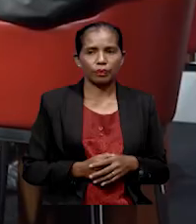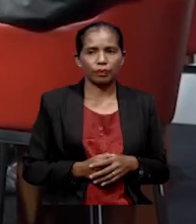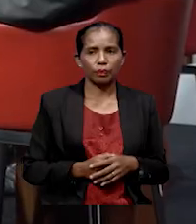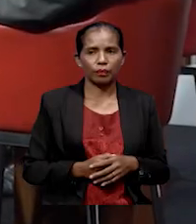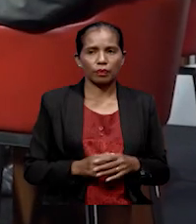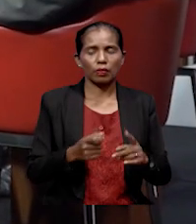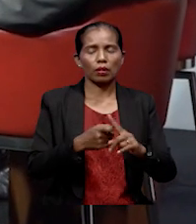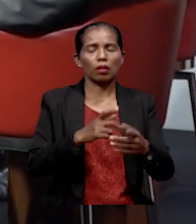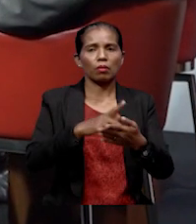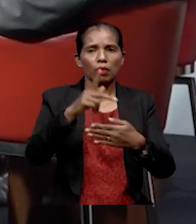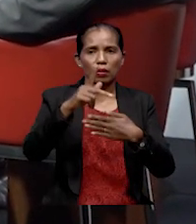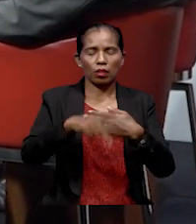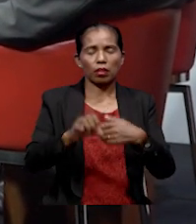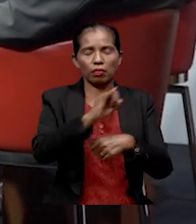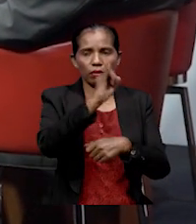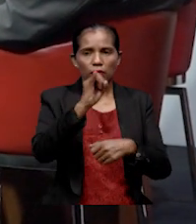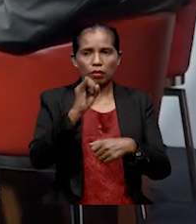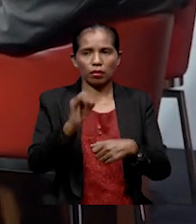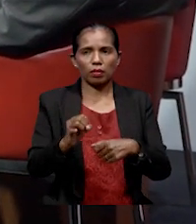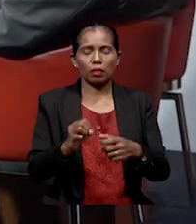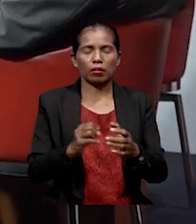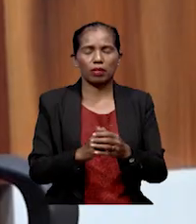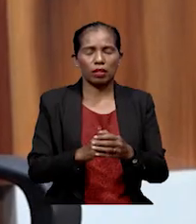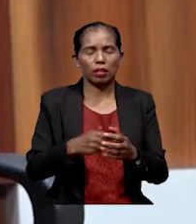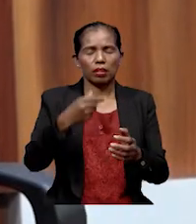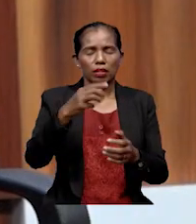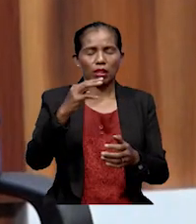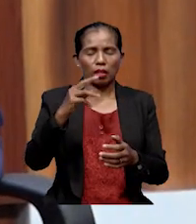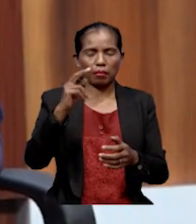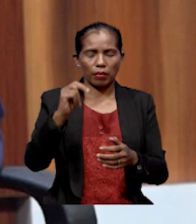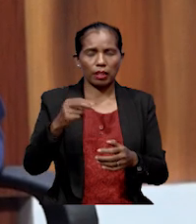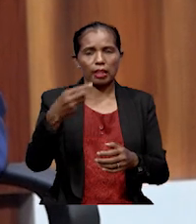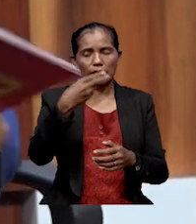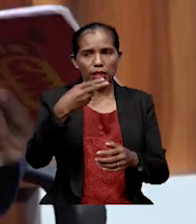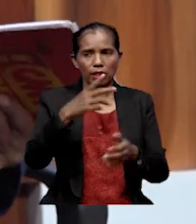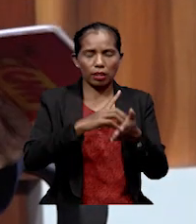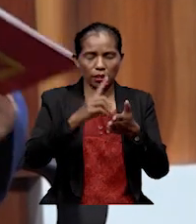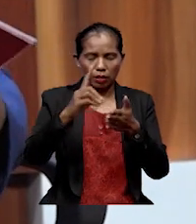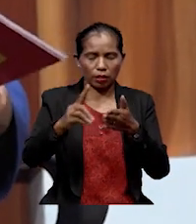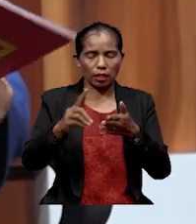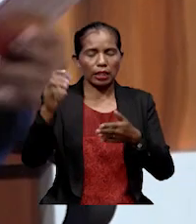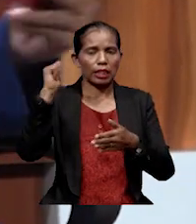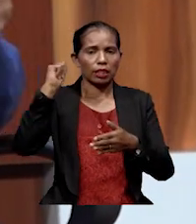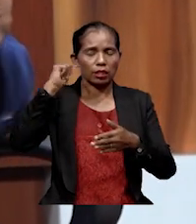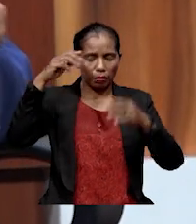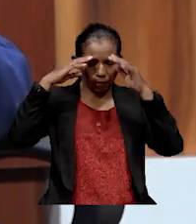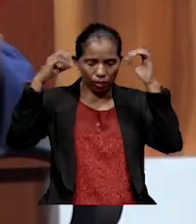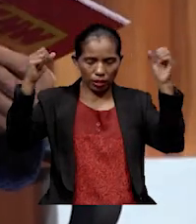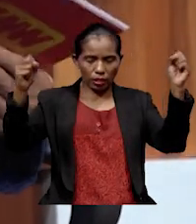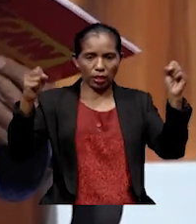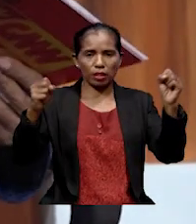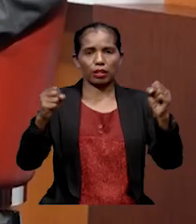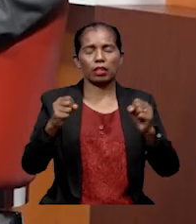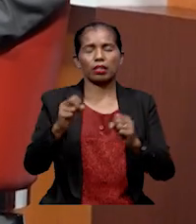Lihusi programa grande entrevista e estúdio 2 GMM Bora, quinta semana, né? Candidatura presidente da República, Geração